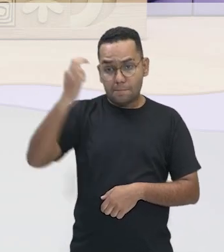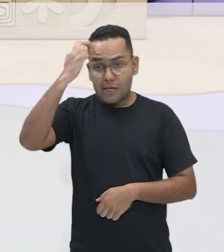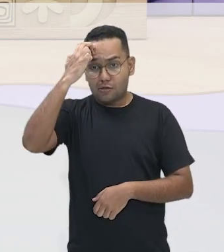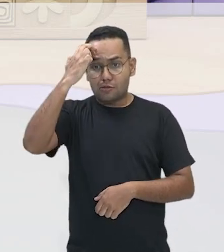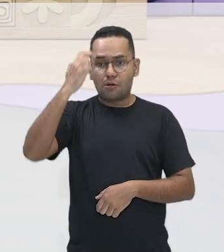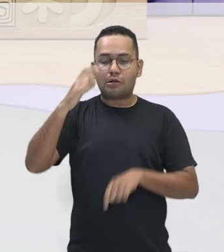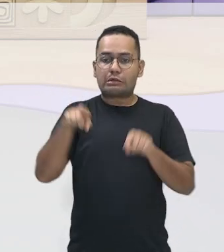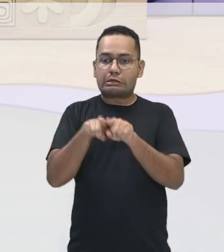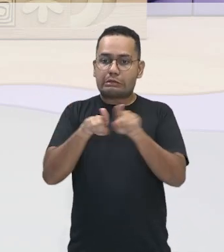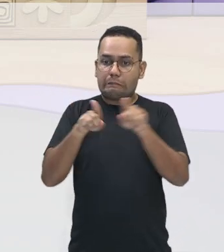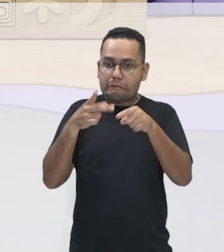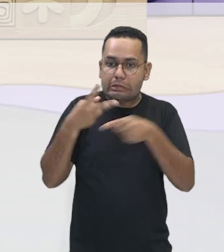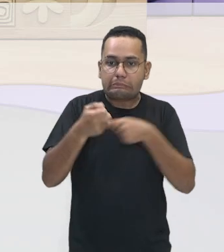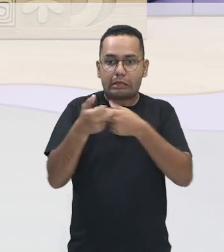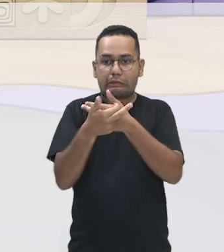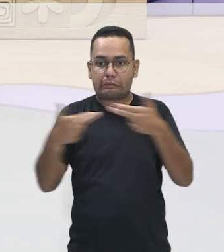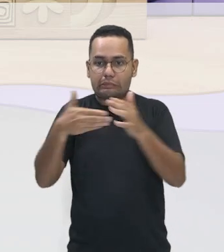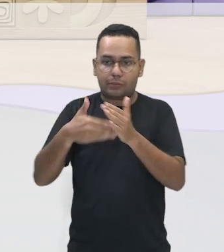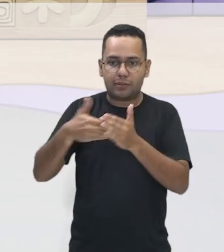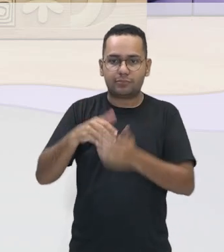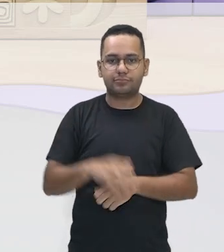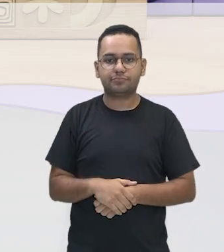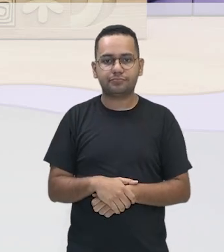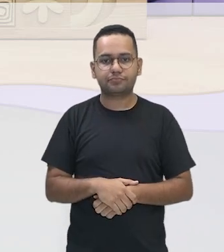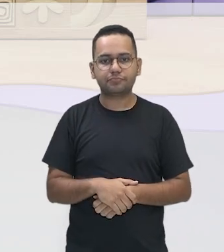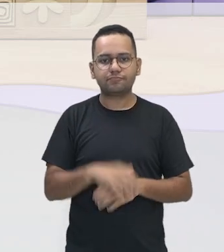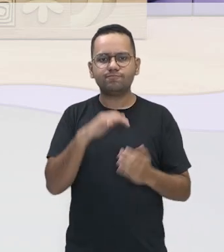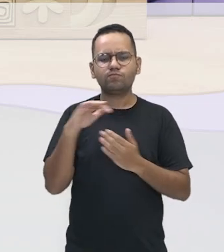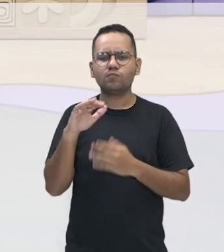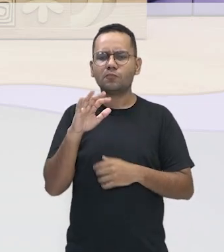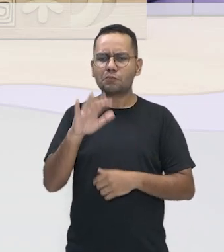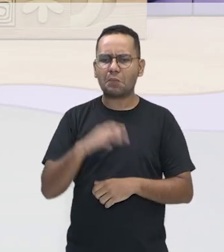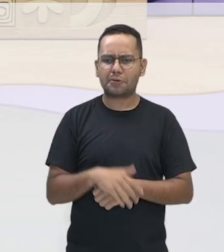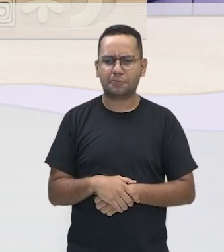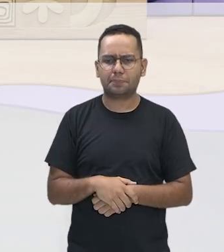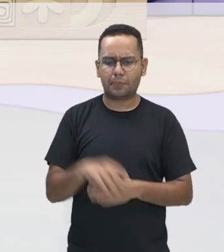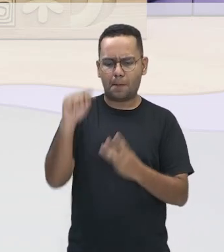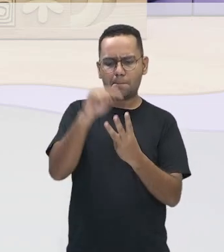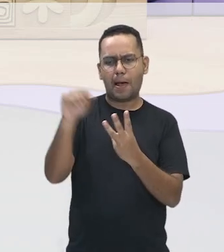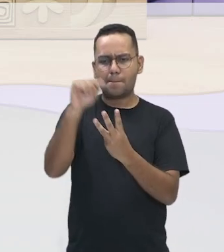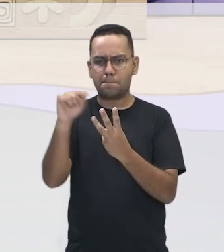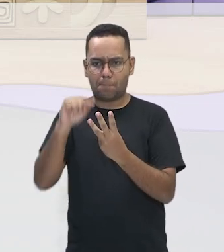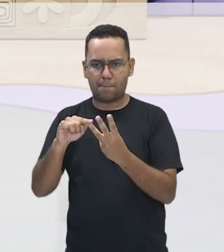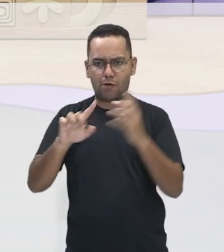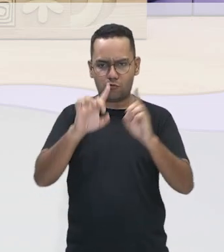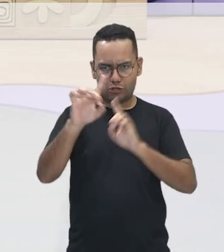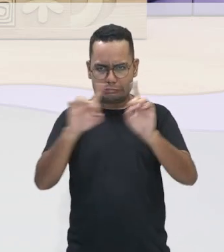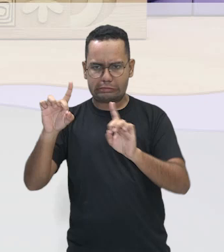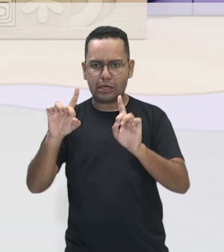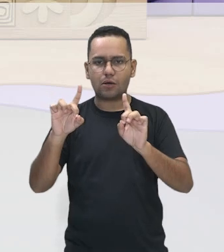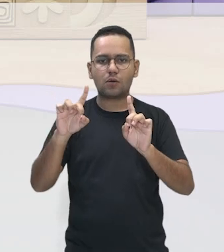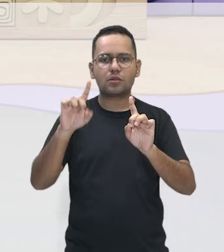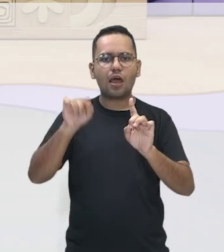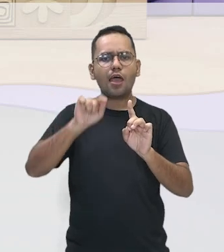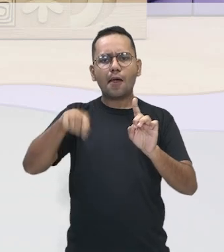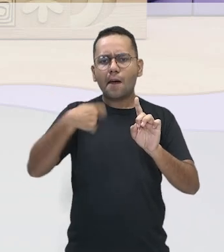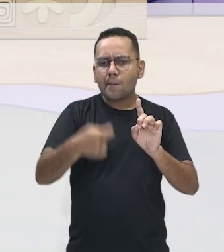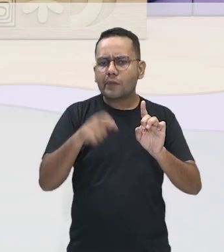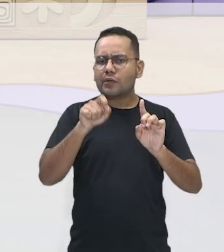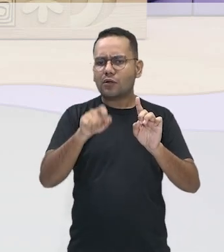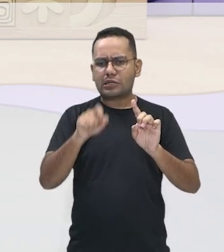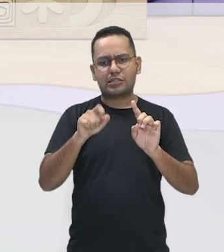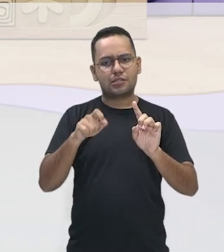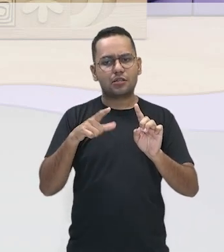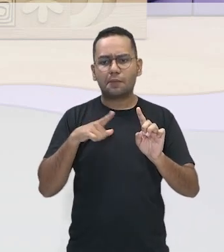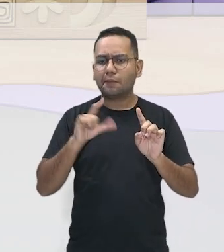Esses deuses, no fundo, eles mostram a importância dos elementos da criação que estão presentes no